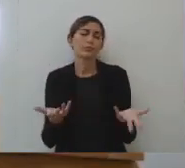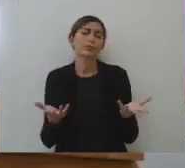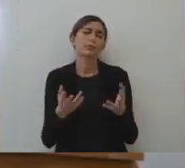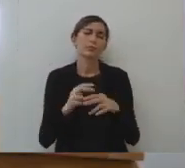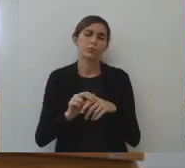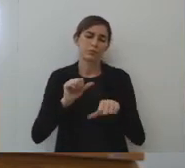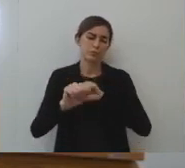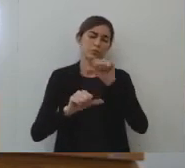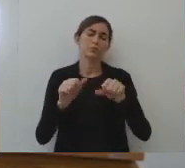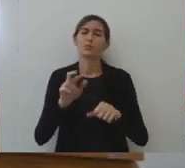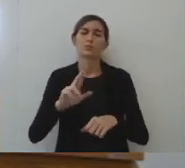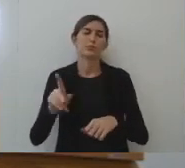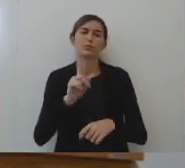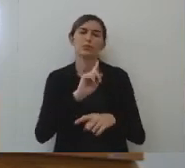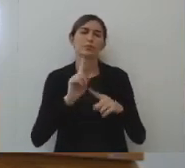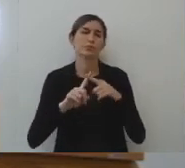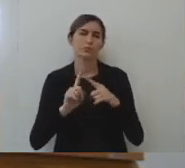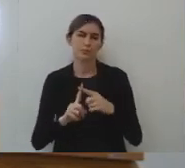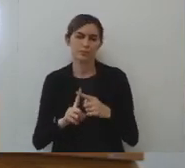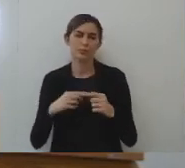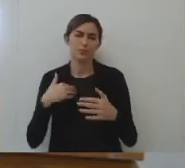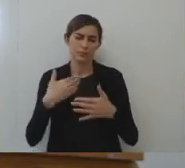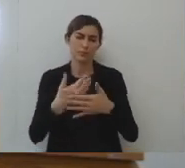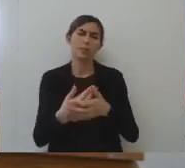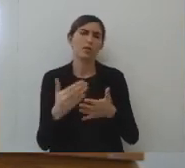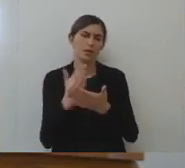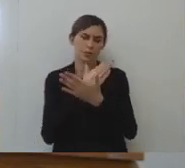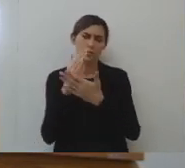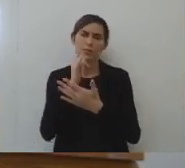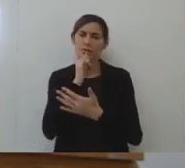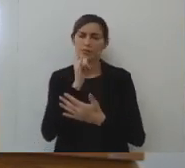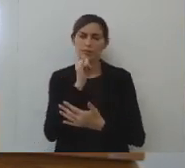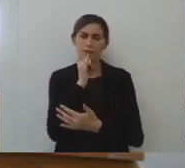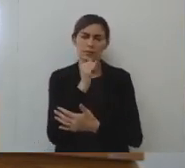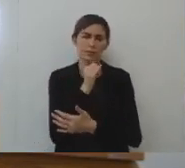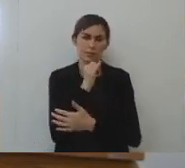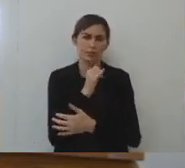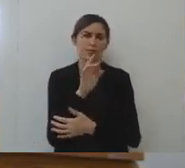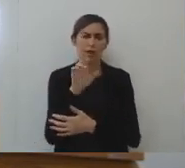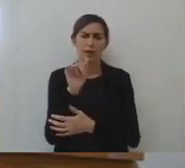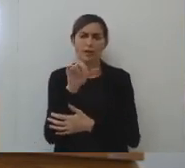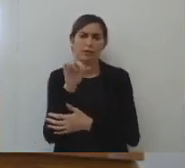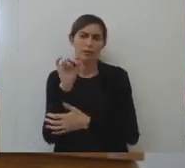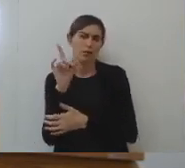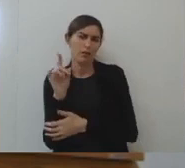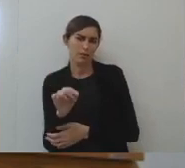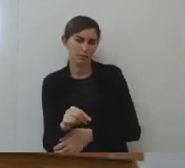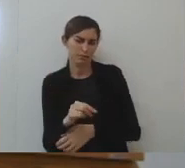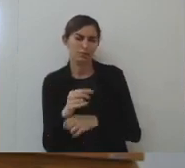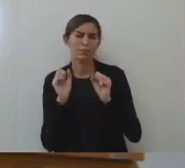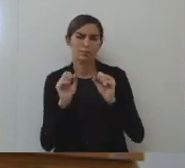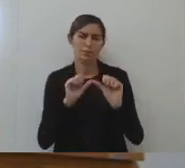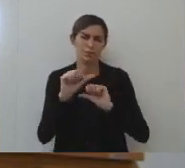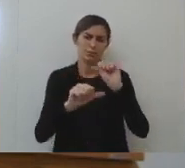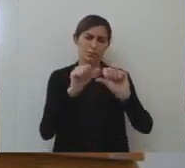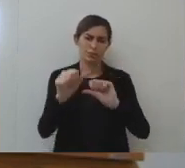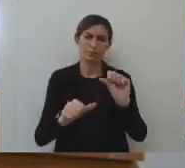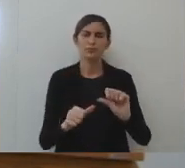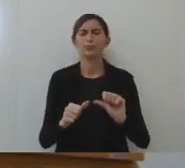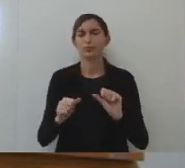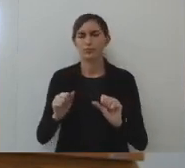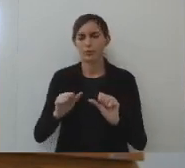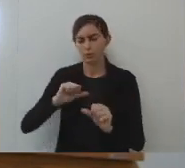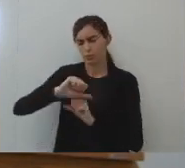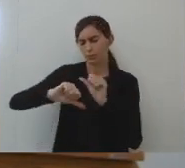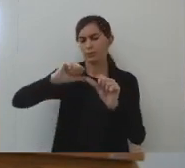pode ser mudado? Daqui a pouquinho a gente vai ver alguns exemplos de realidades que podem ser mudadas, que podem